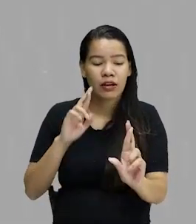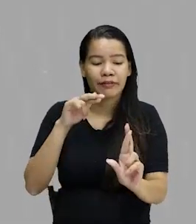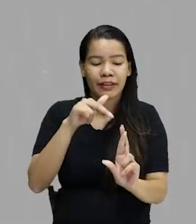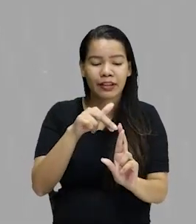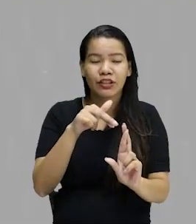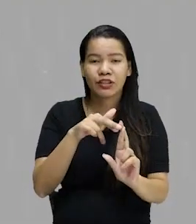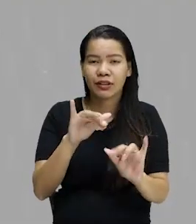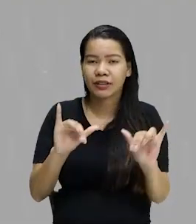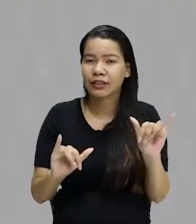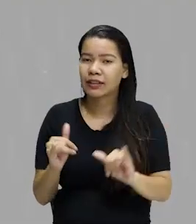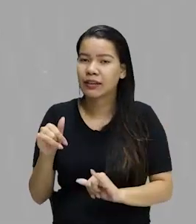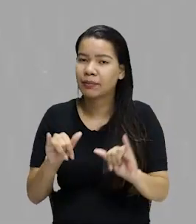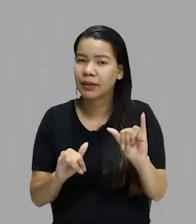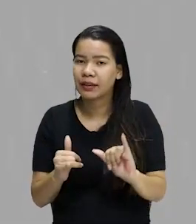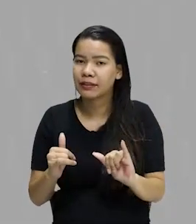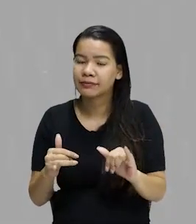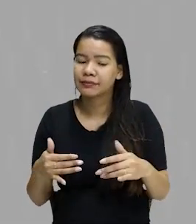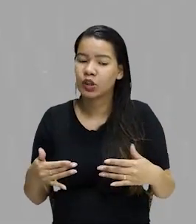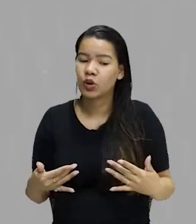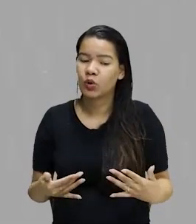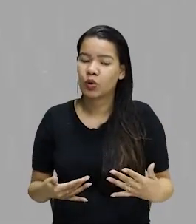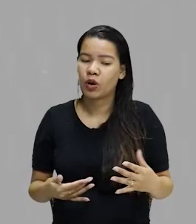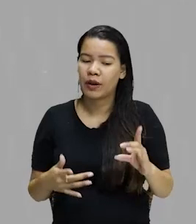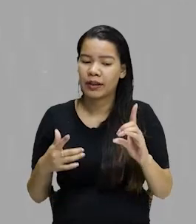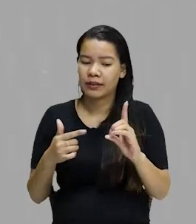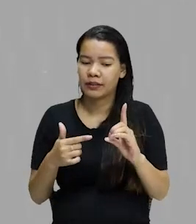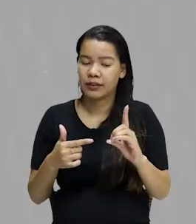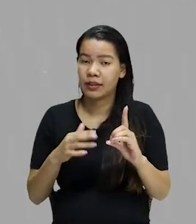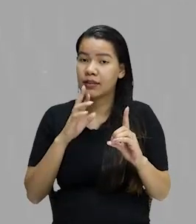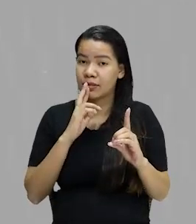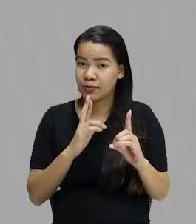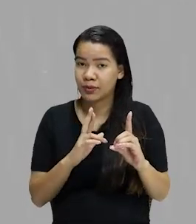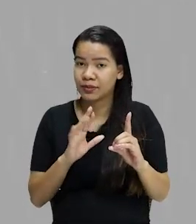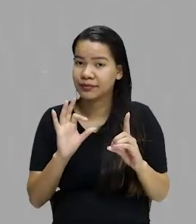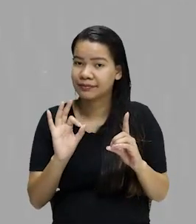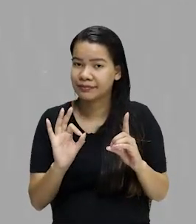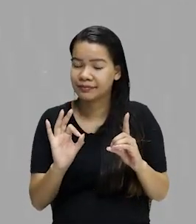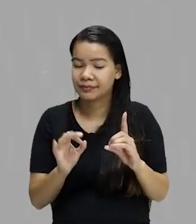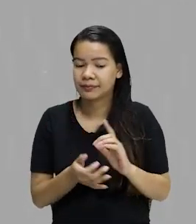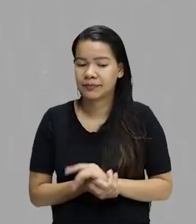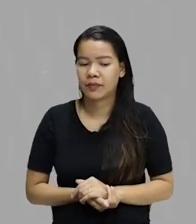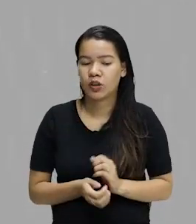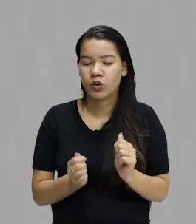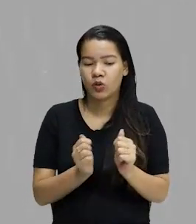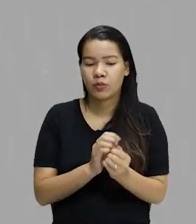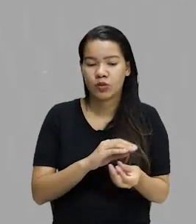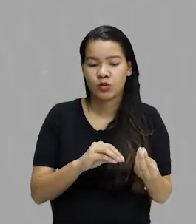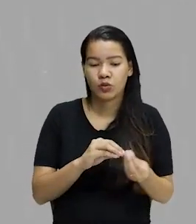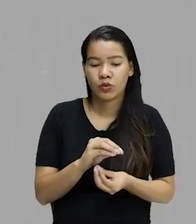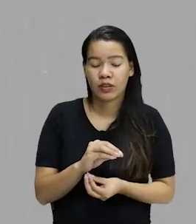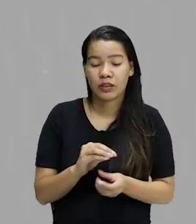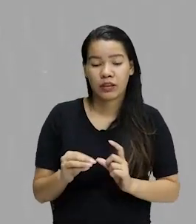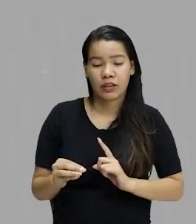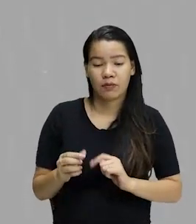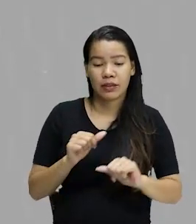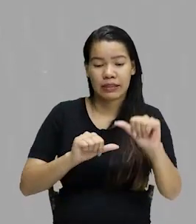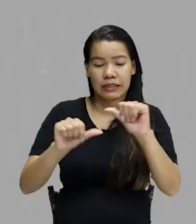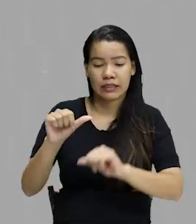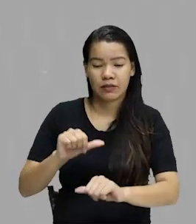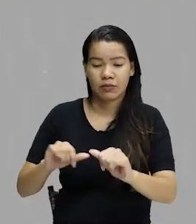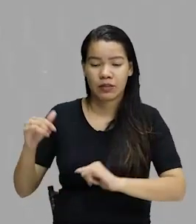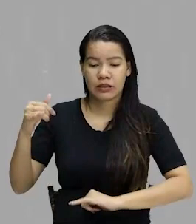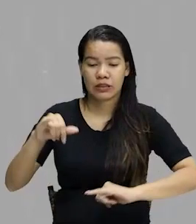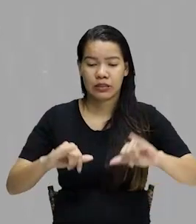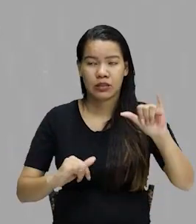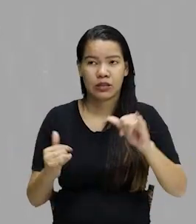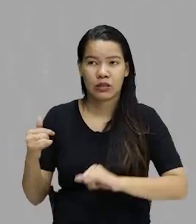Olha só, alternativa letra D. Com a mistura, houve transformação química, ou seja,